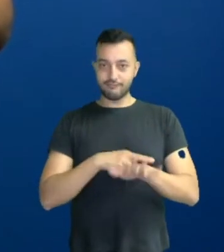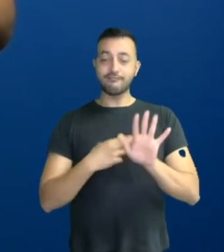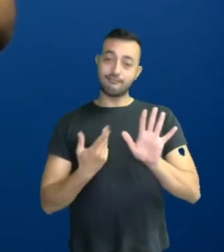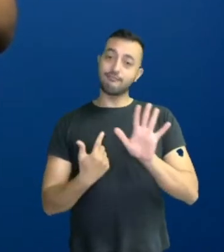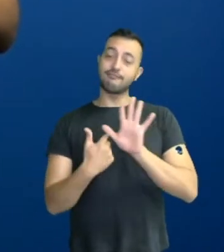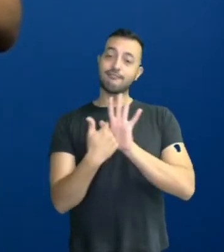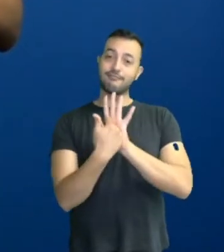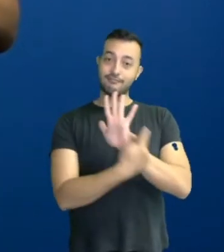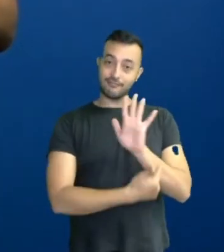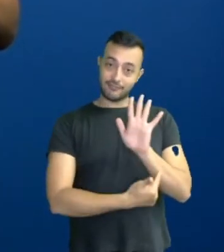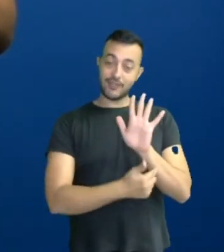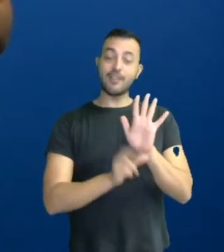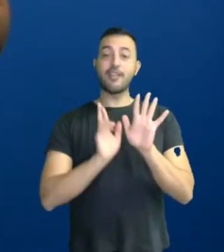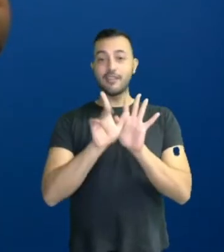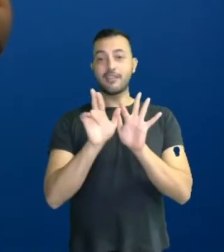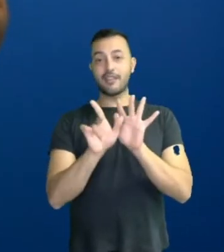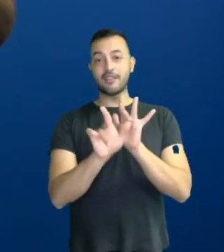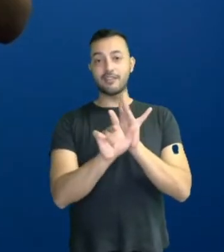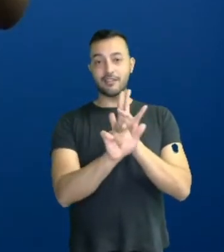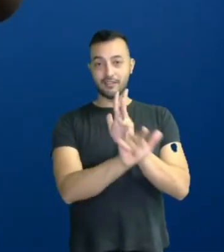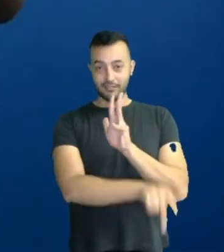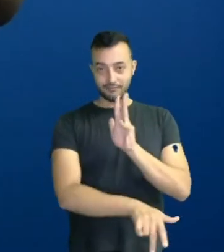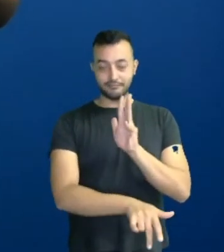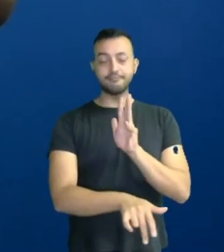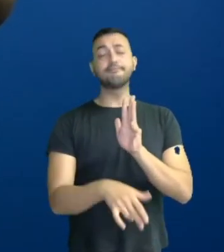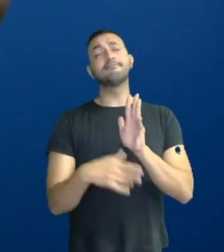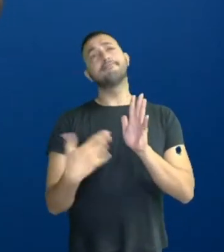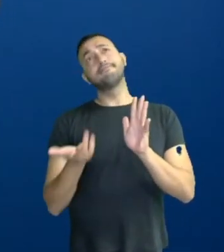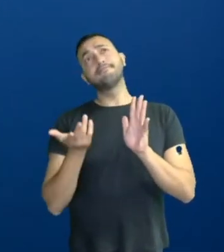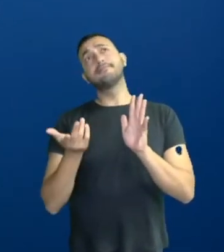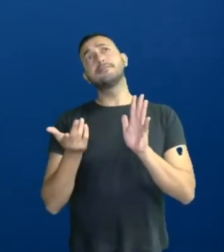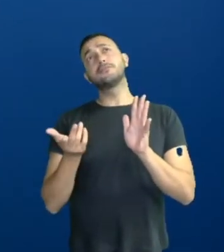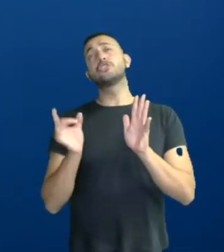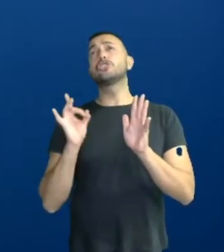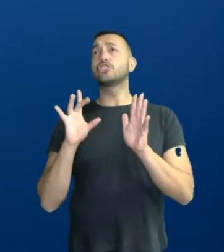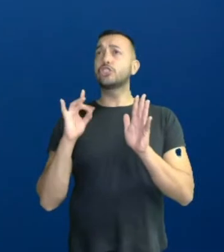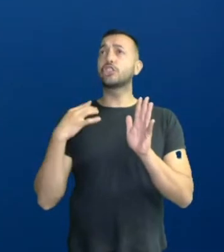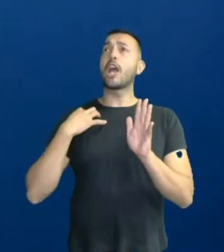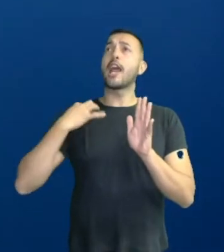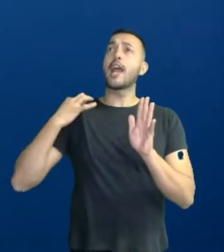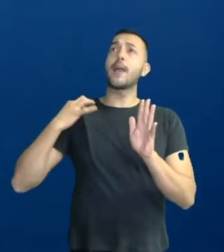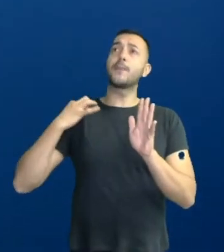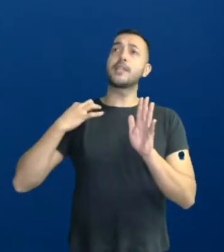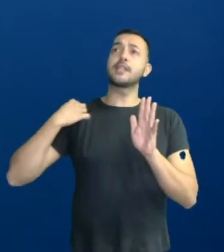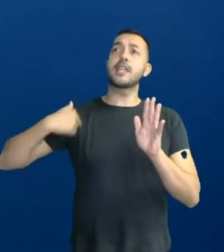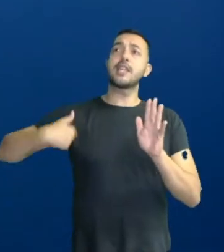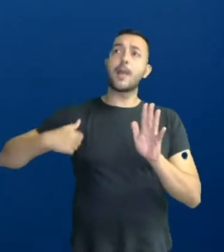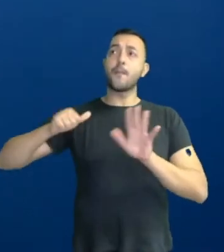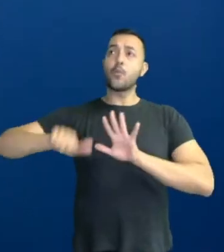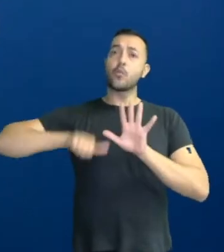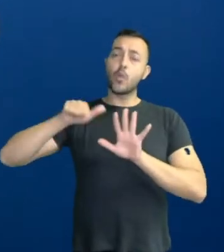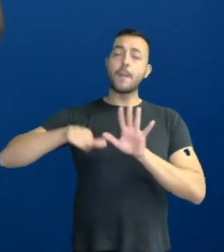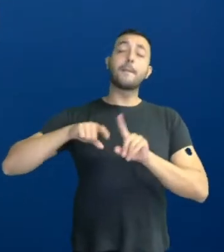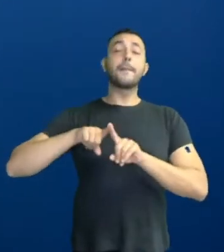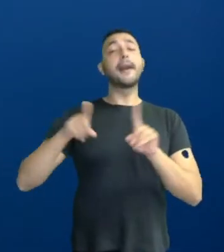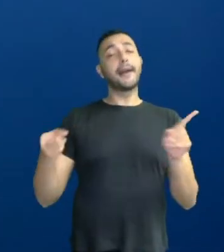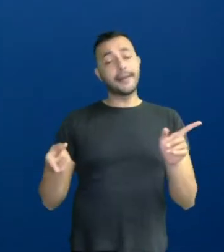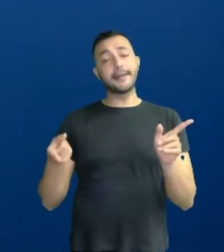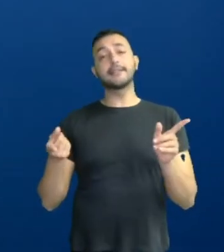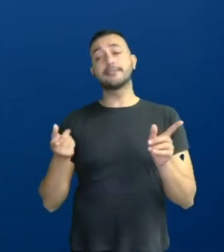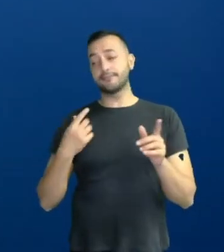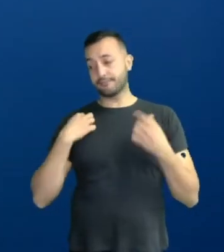é isso? Está o quê? Diferente. Mas, professora, mudou apenas a camiseta. Sim, mas ele está